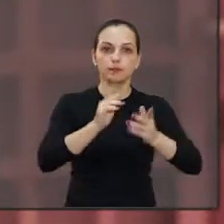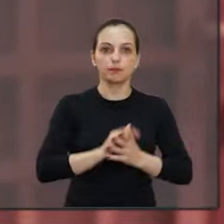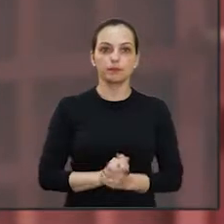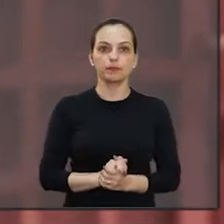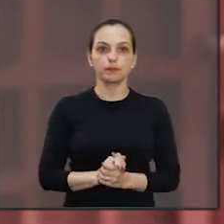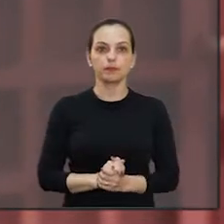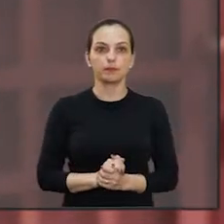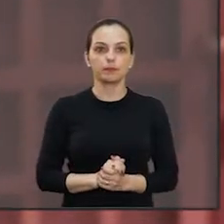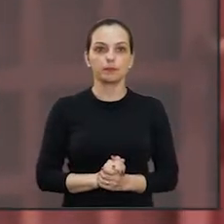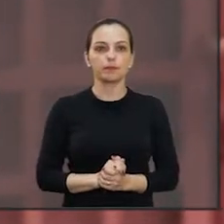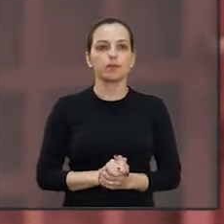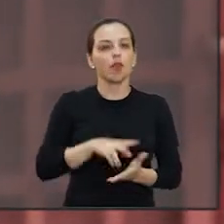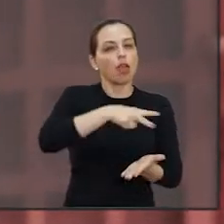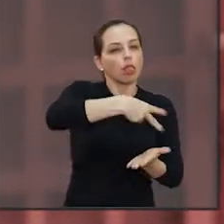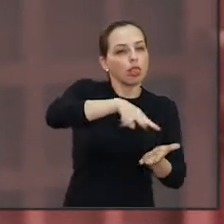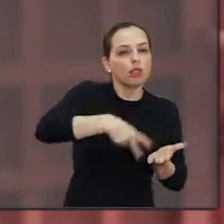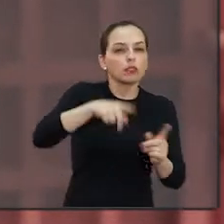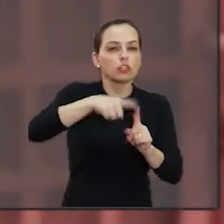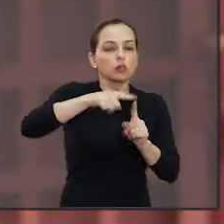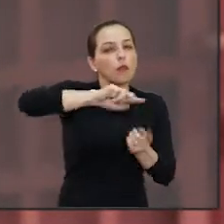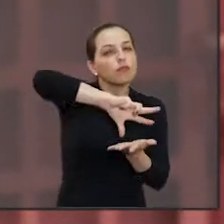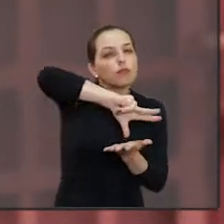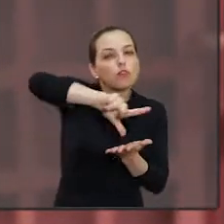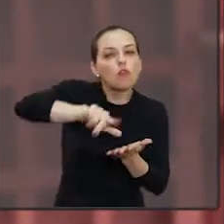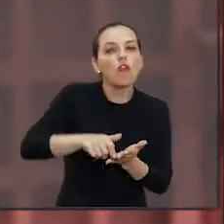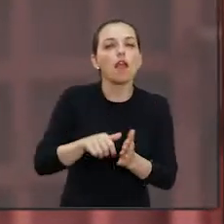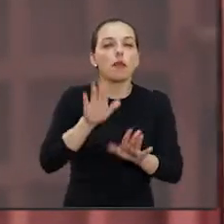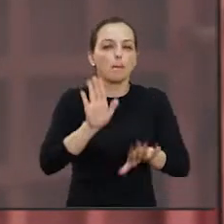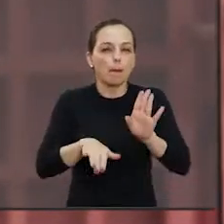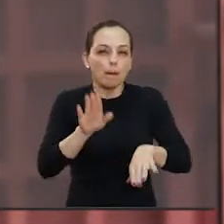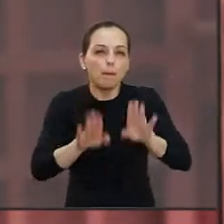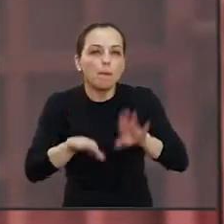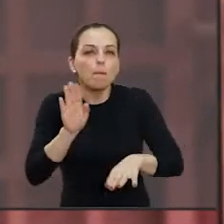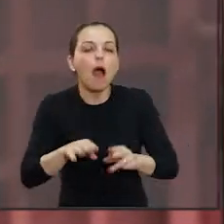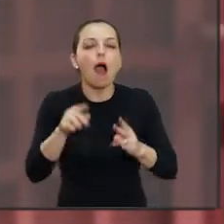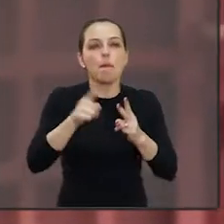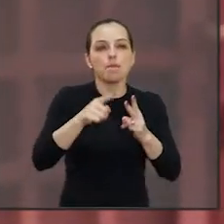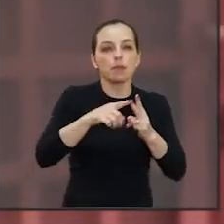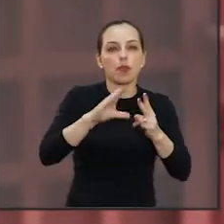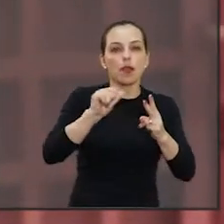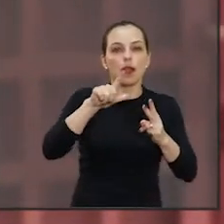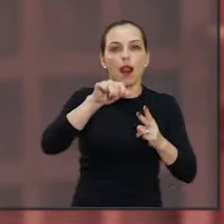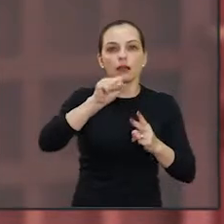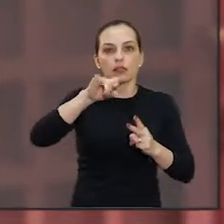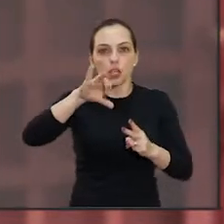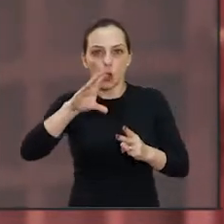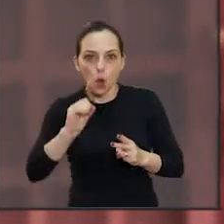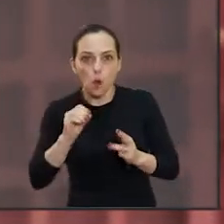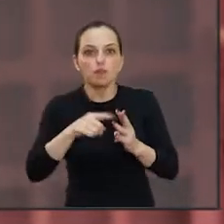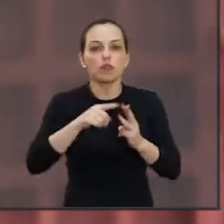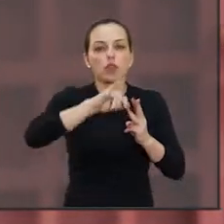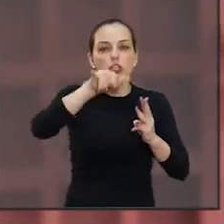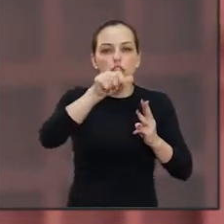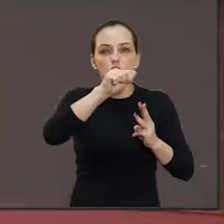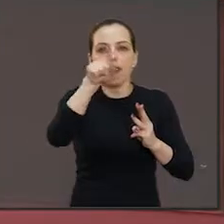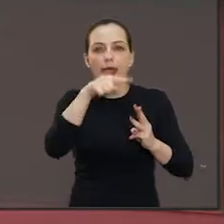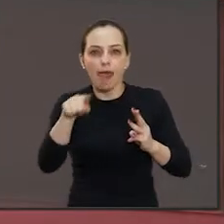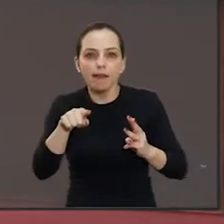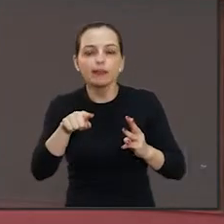Fiz tudo, sapateado, balé clássico, jazz, contemporâneo, dança flamenca, que eu acabei fazendo na